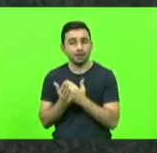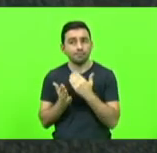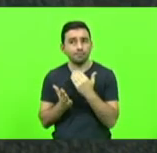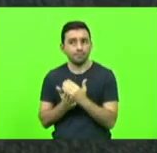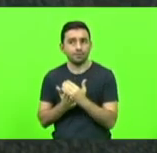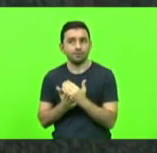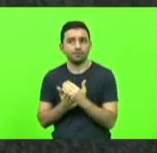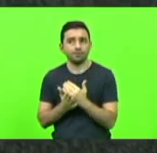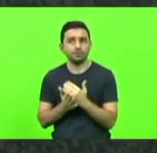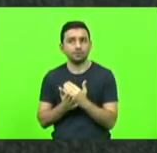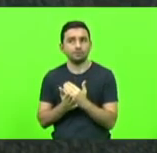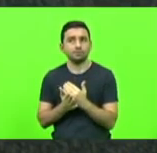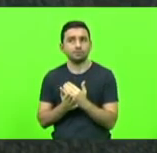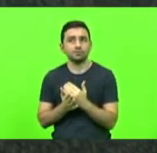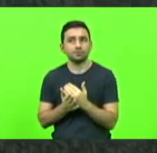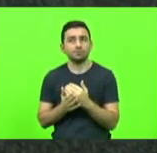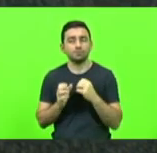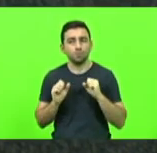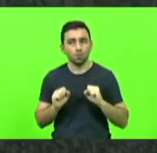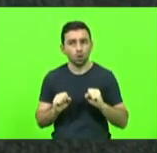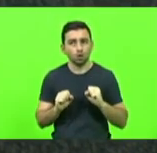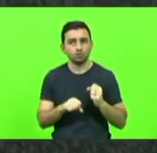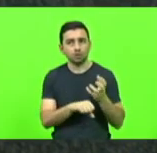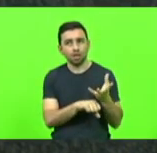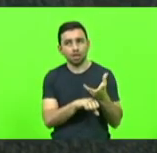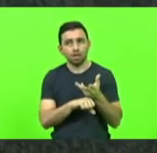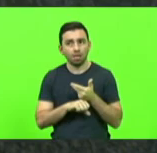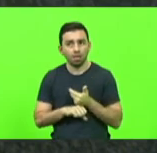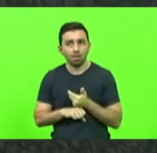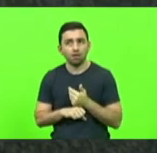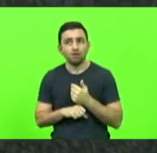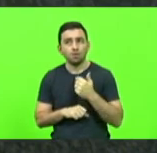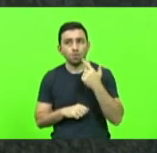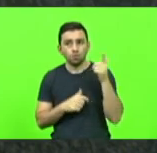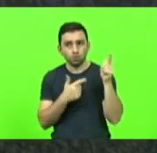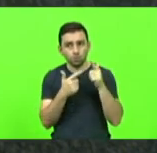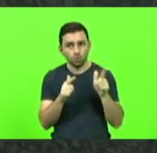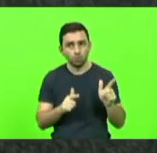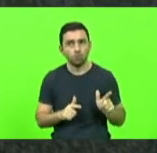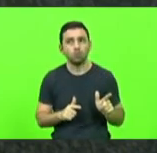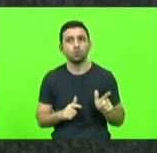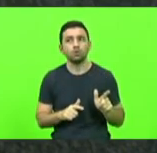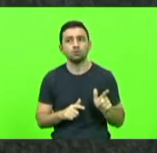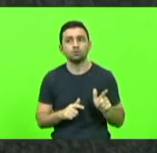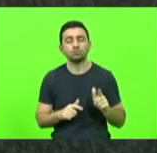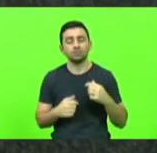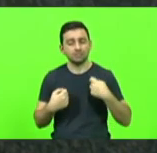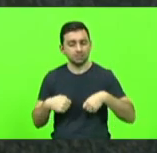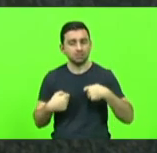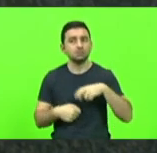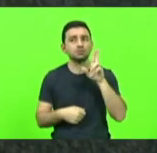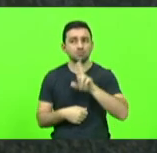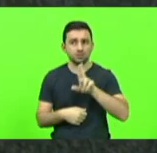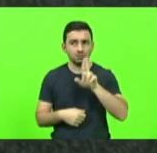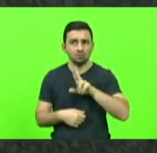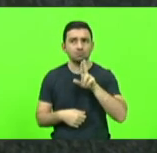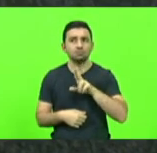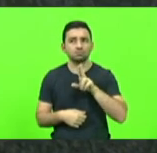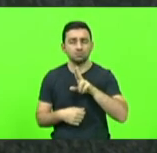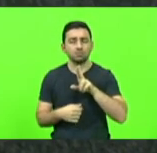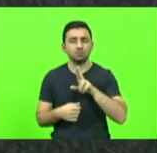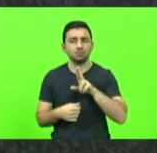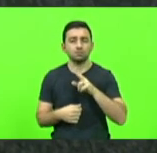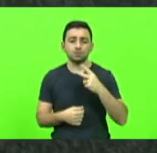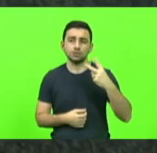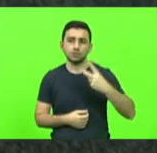iria atrair os profissionais de fora. Seria assim, uma medida emergencial, né? Em segundo